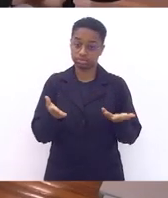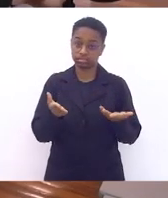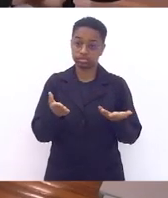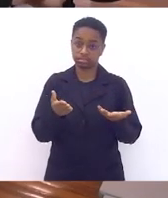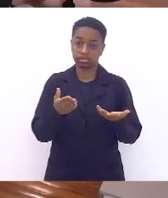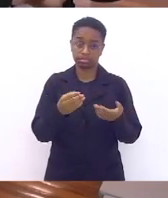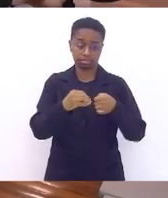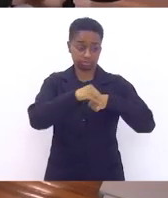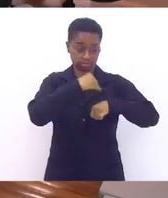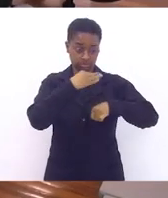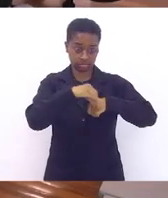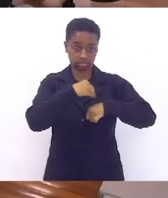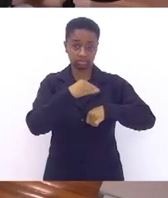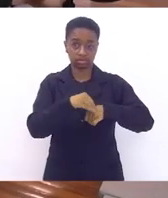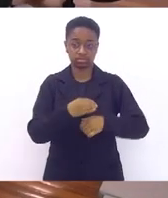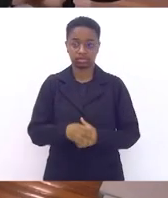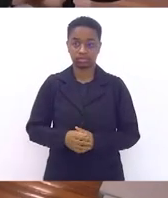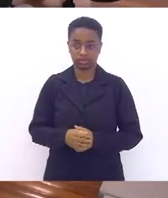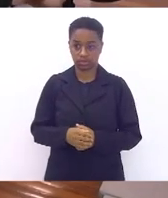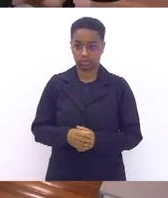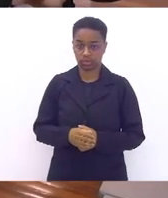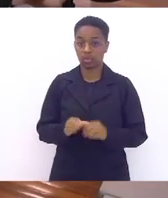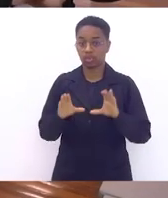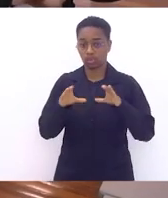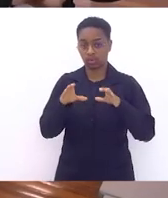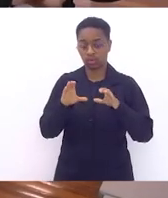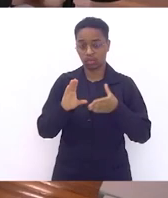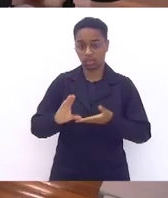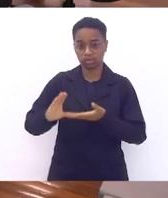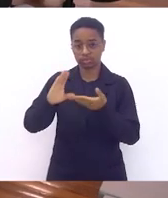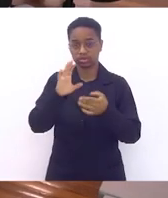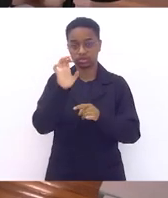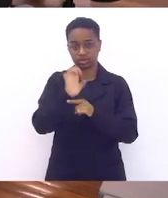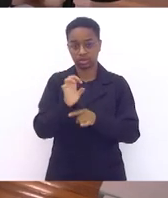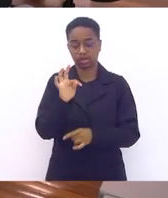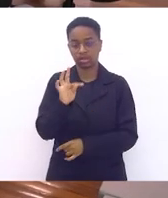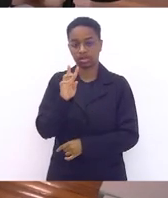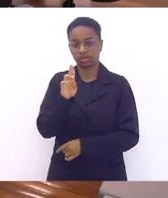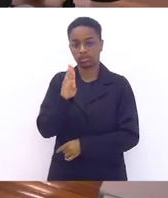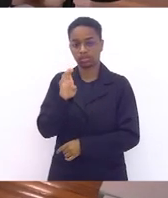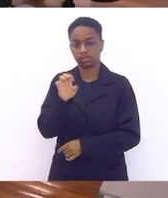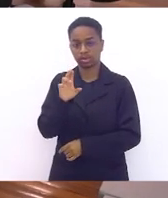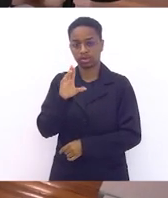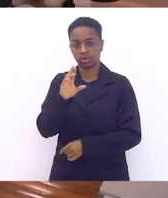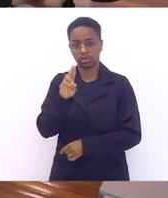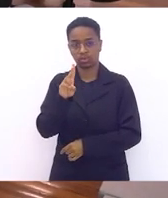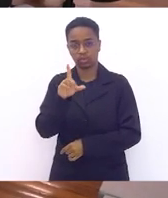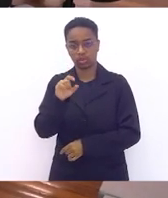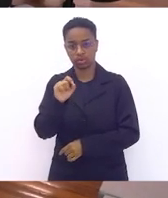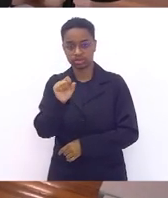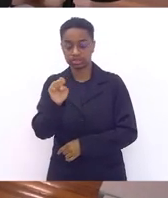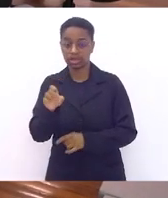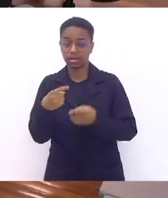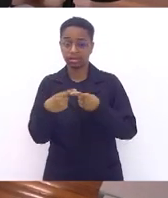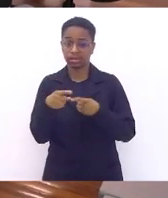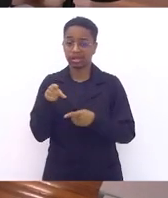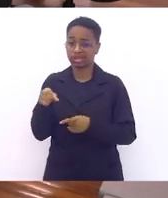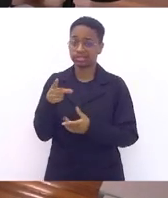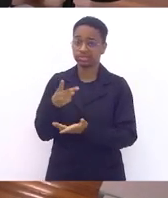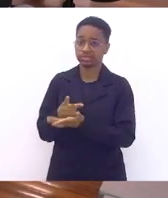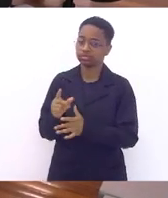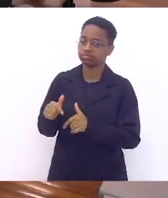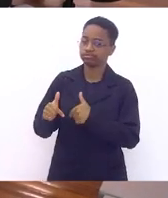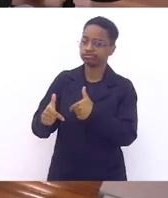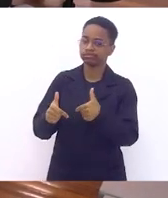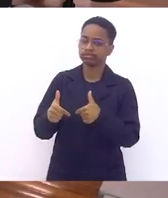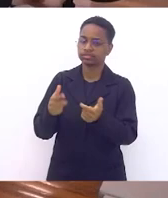passou isso. Como tudo do Conselho que o doutor, Estadual de Saúde? Do Conselho Estadual de Tuberculose. Ah, sim, tá. Como tudo que era feito pelo doutor Kiep, como era sempre